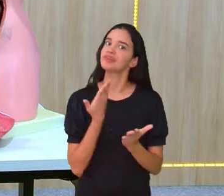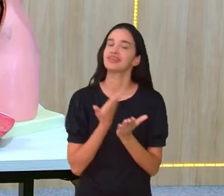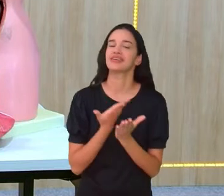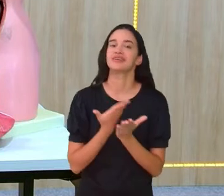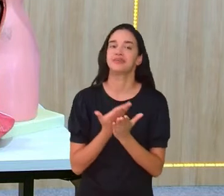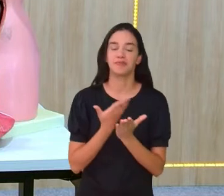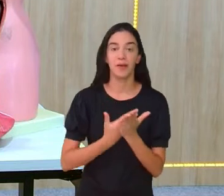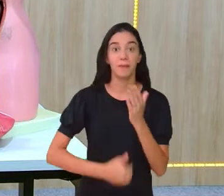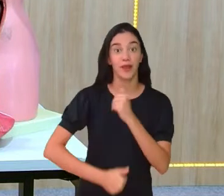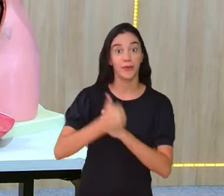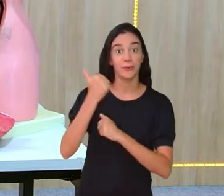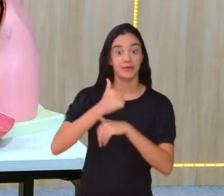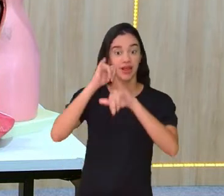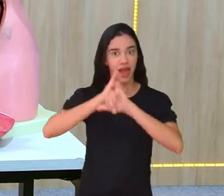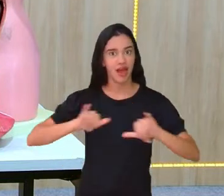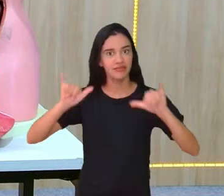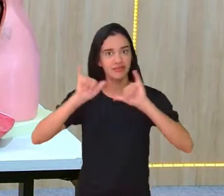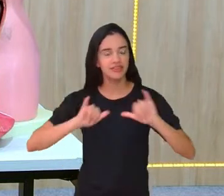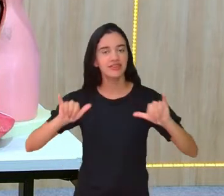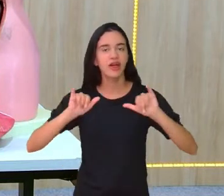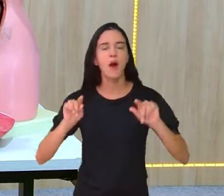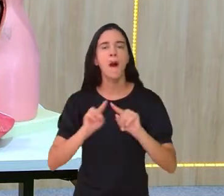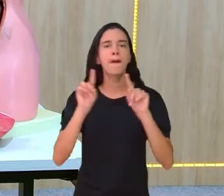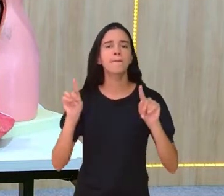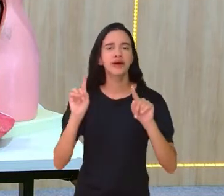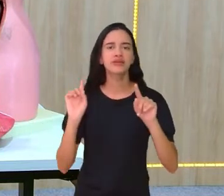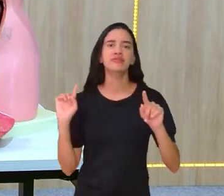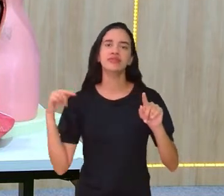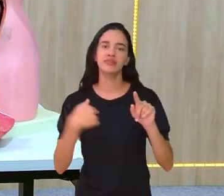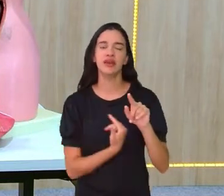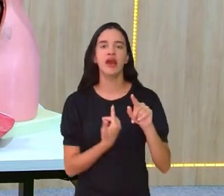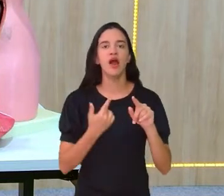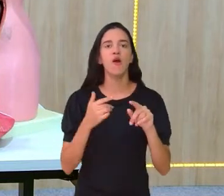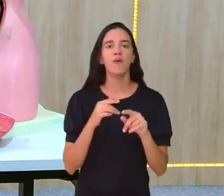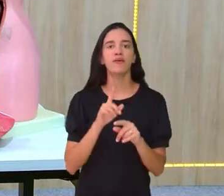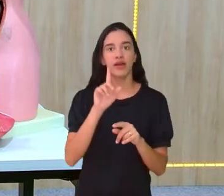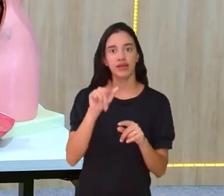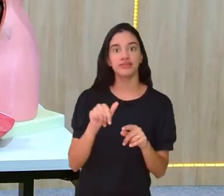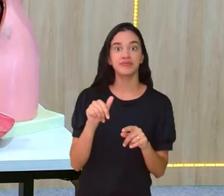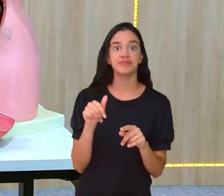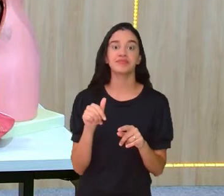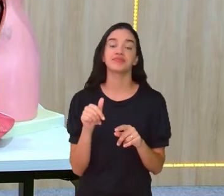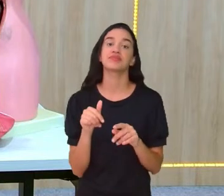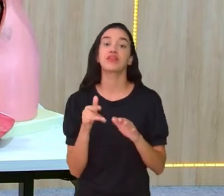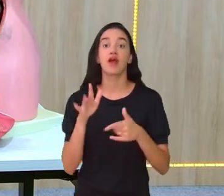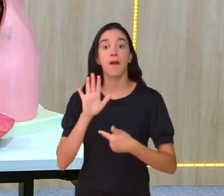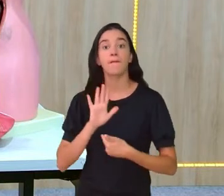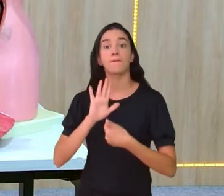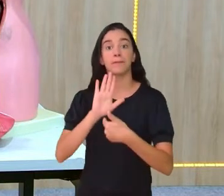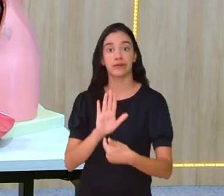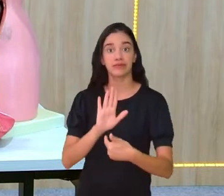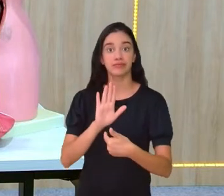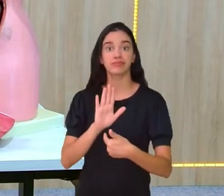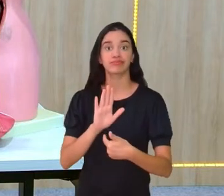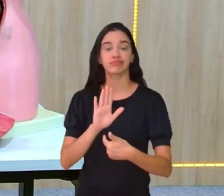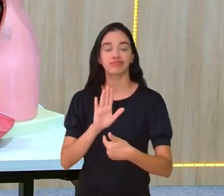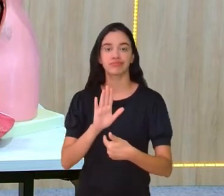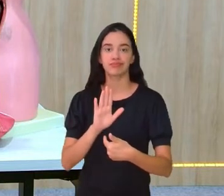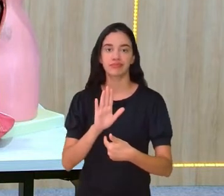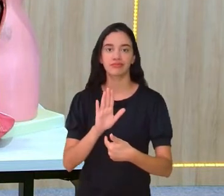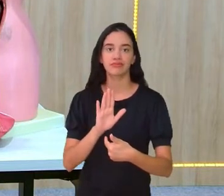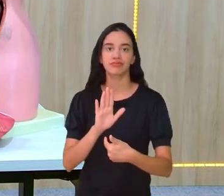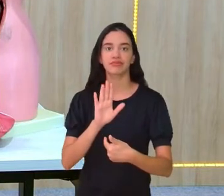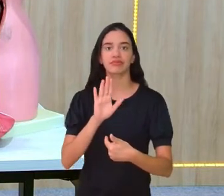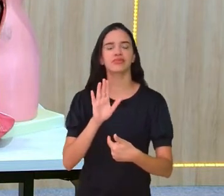seriam os nossos primeiros avisos. Mas, para que a nossa escola, ela apresente aí essa questão